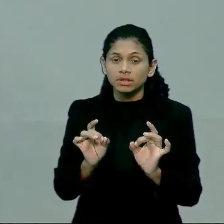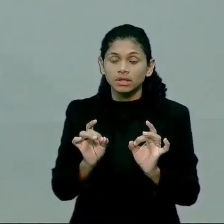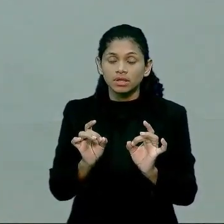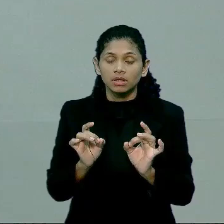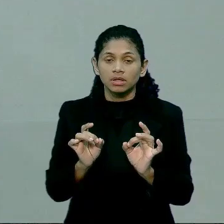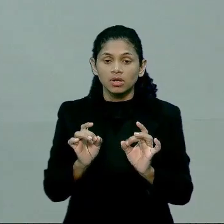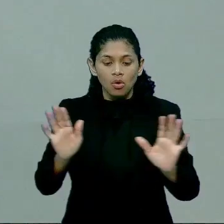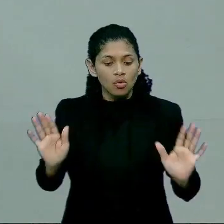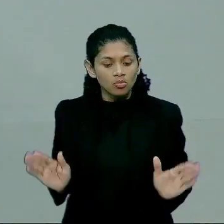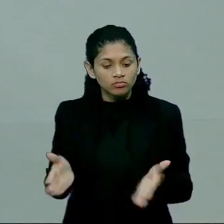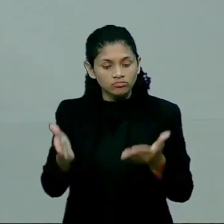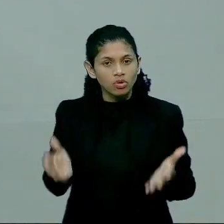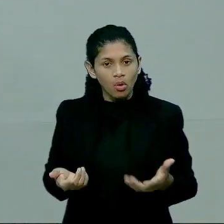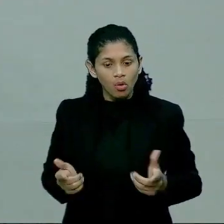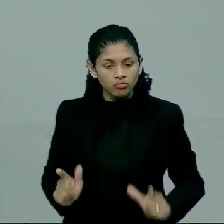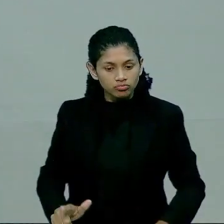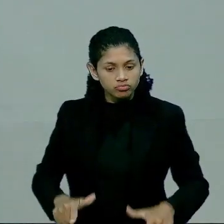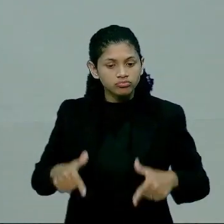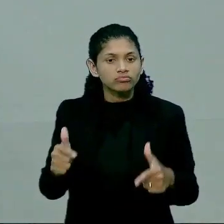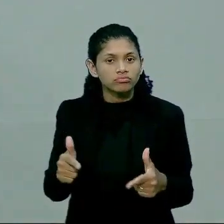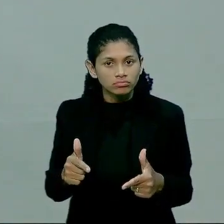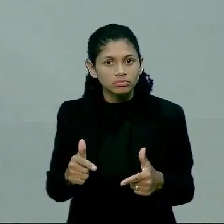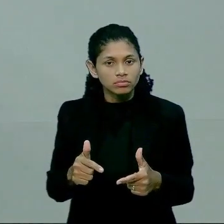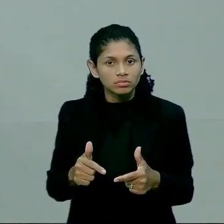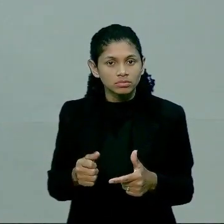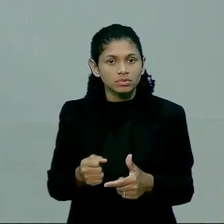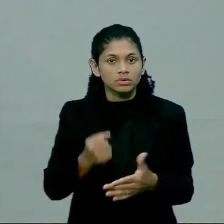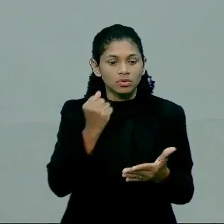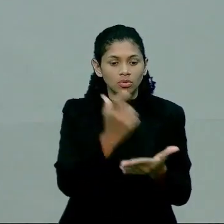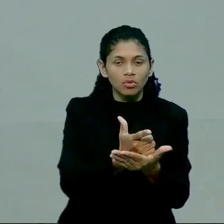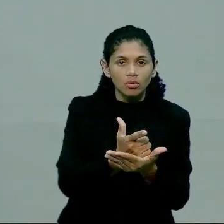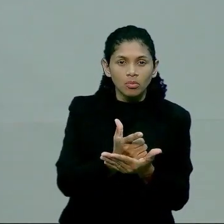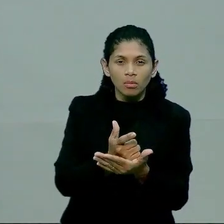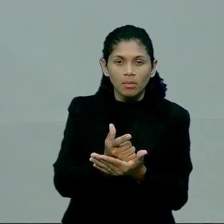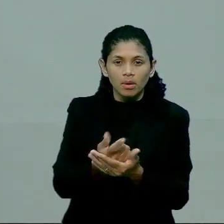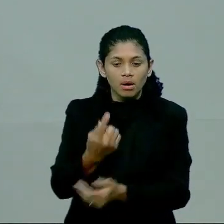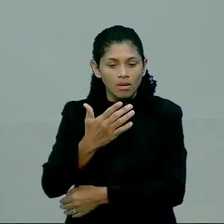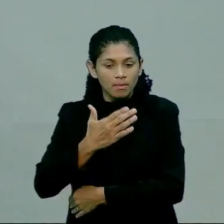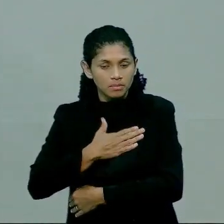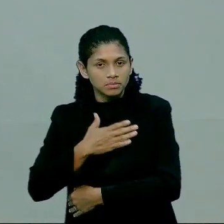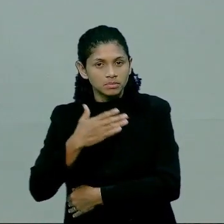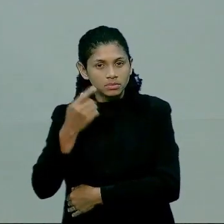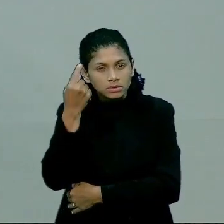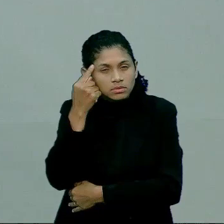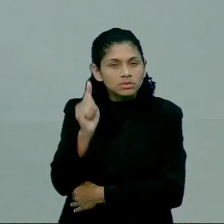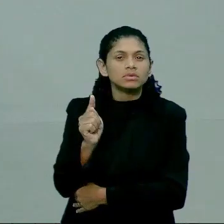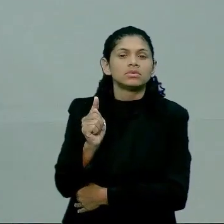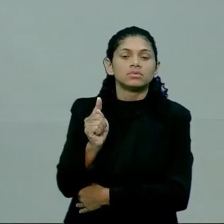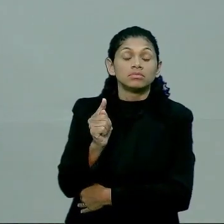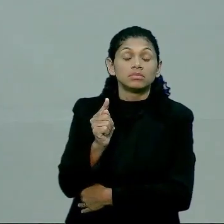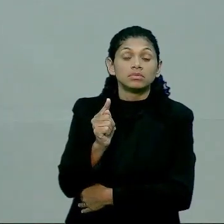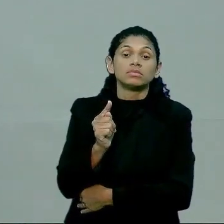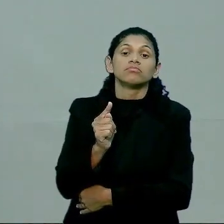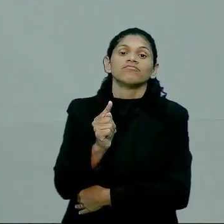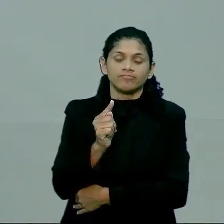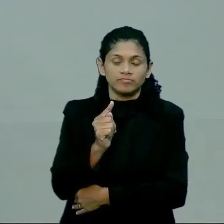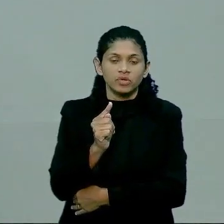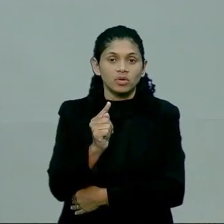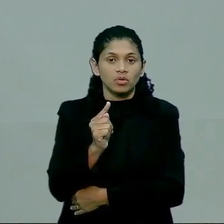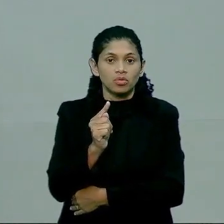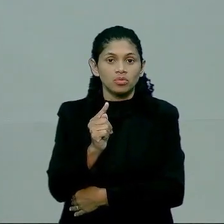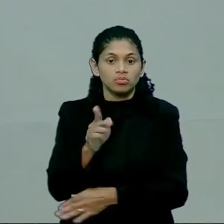se você compra você compra meu produto você compra minha ideia eu acabo que por cumprir a finalidade